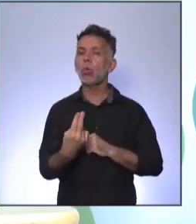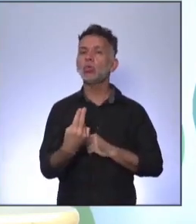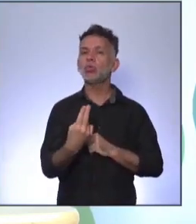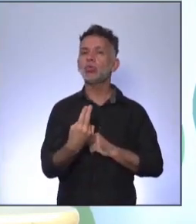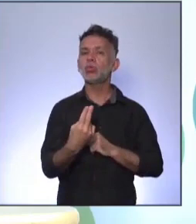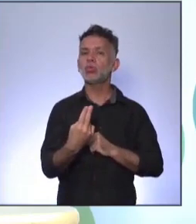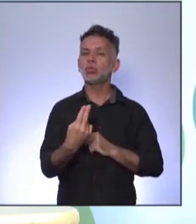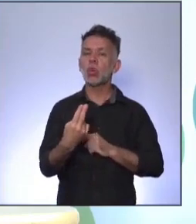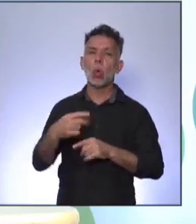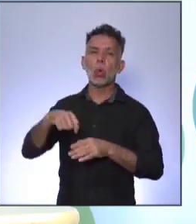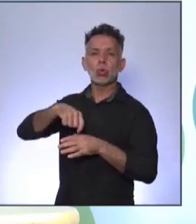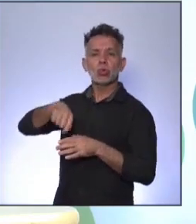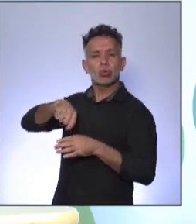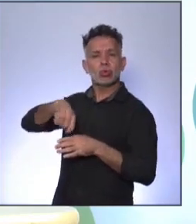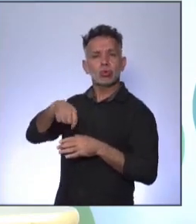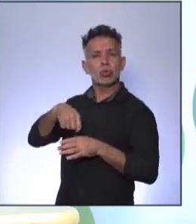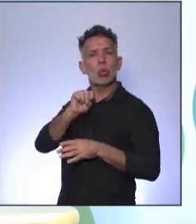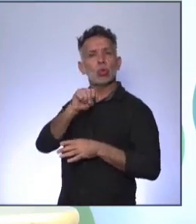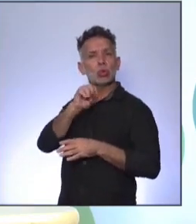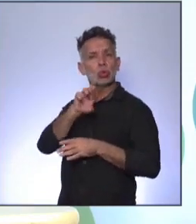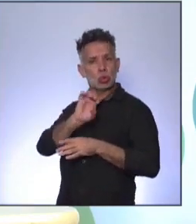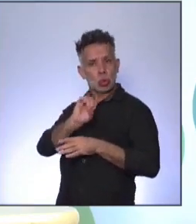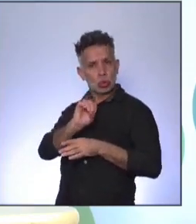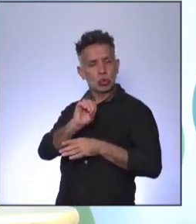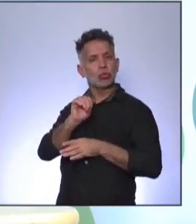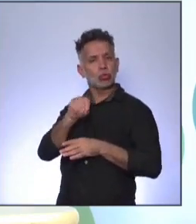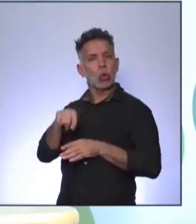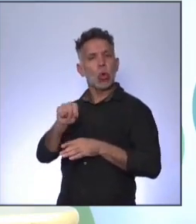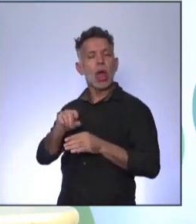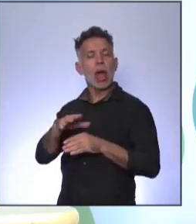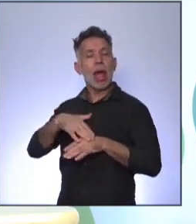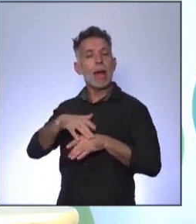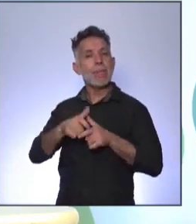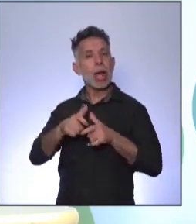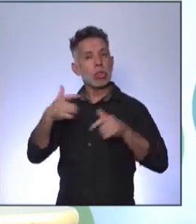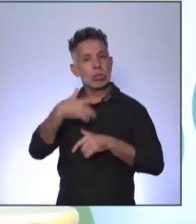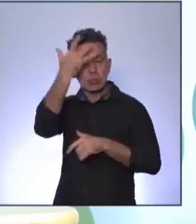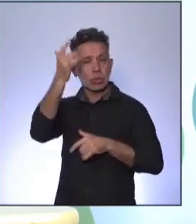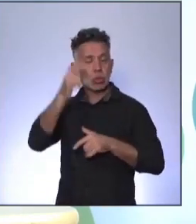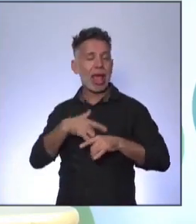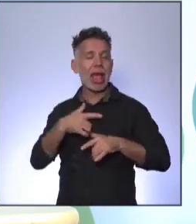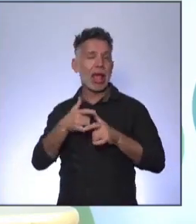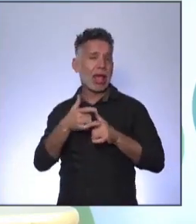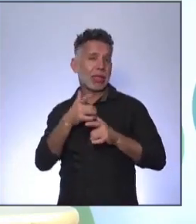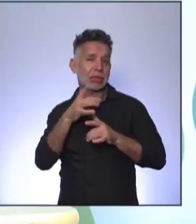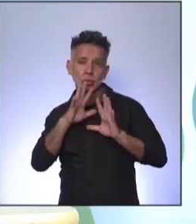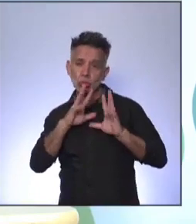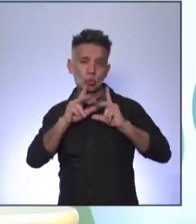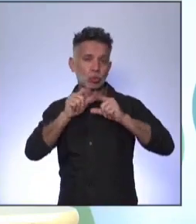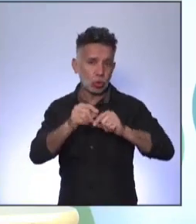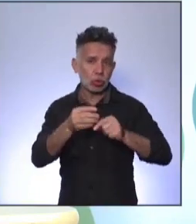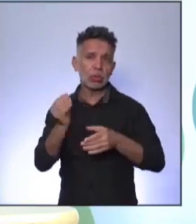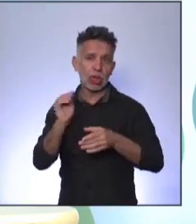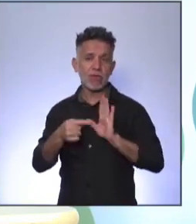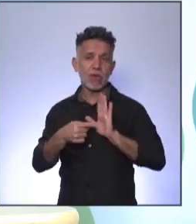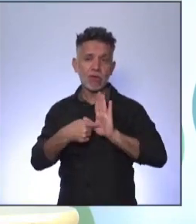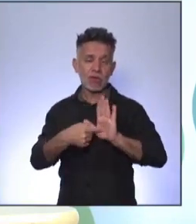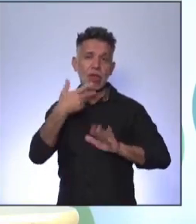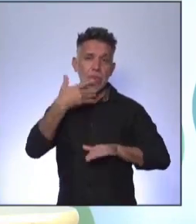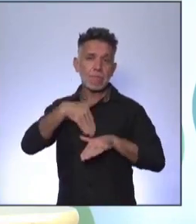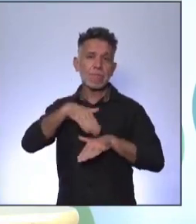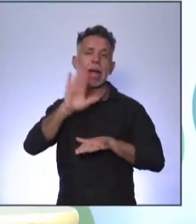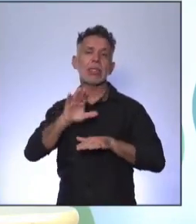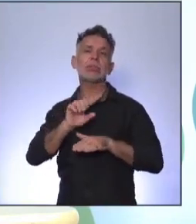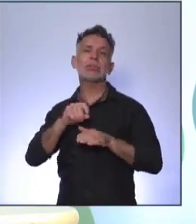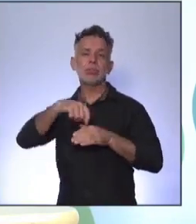do soro caseiro ali, a maioria aqui das pessoas colocaram, aliás, todos aqui colocaram que está falando mais do soro